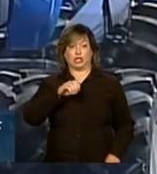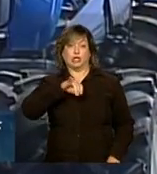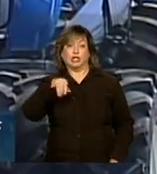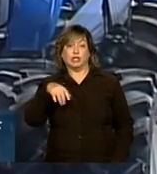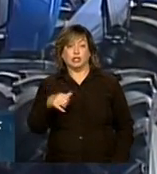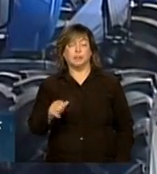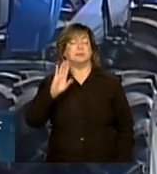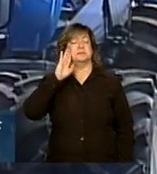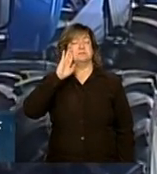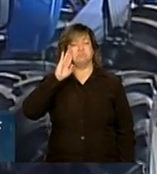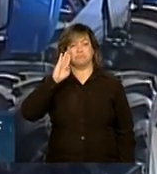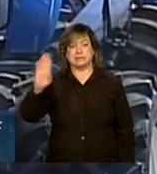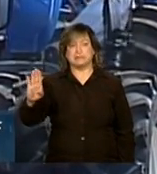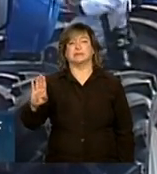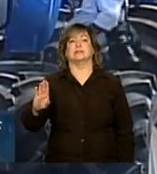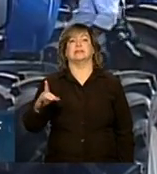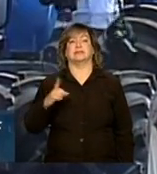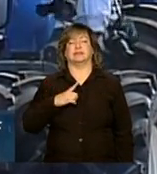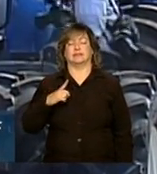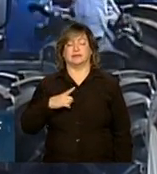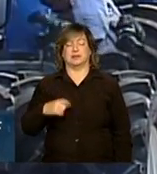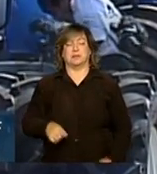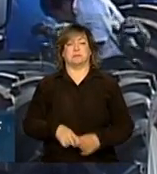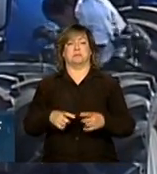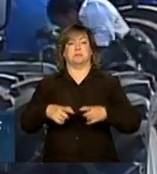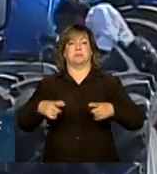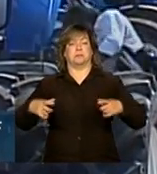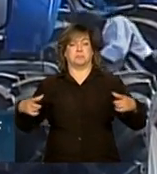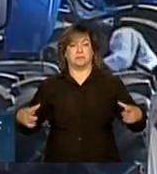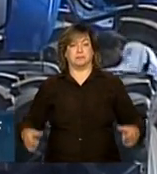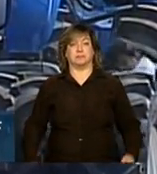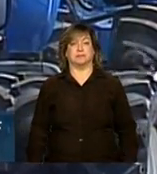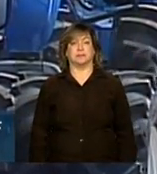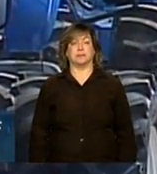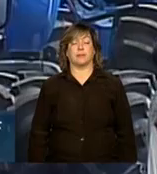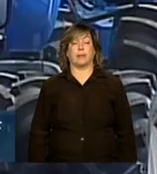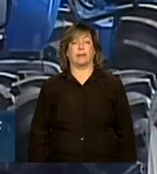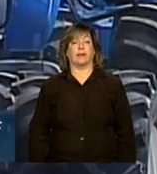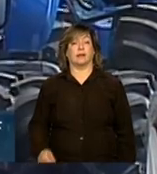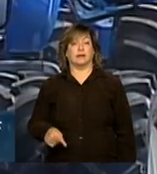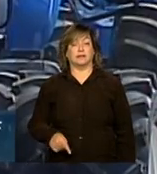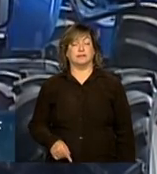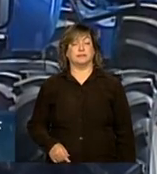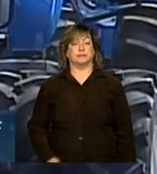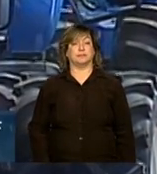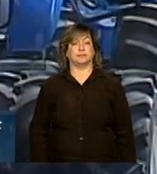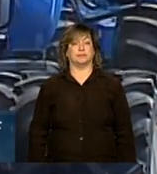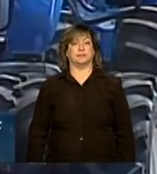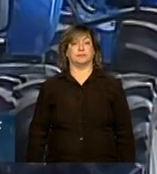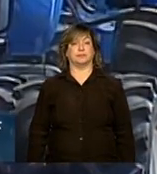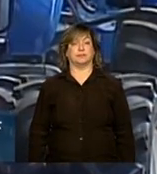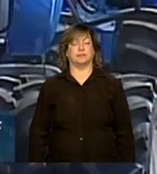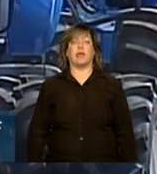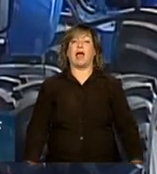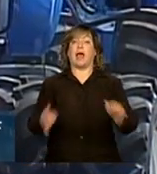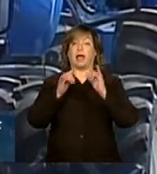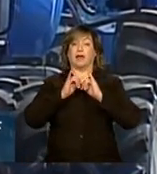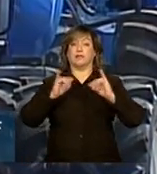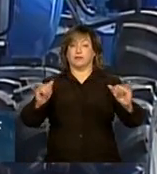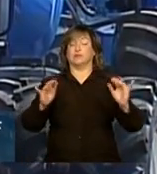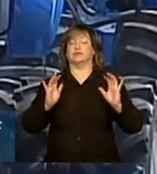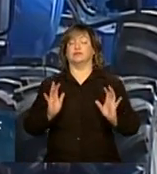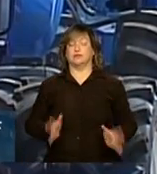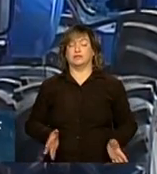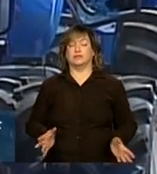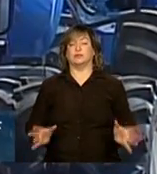aí a a protagonista nesse crescimento o levantamento anunciado apresentado